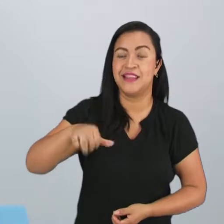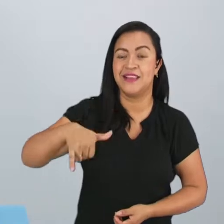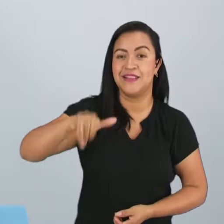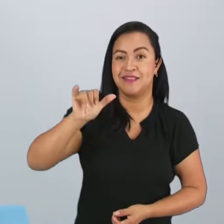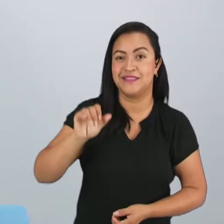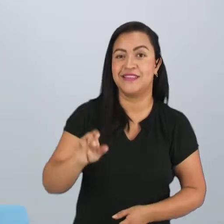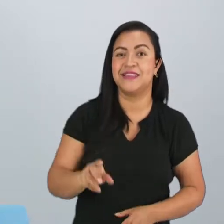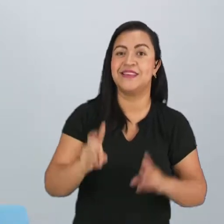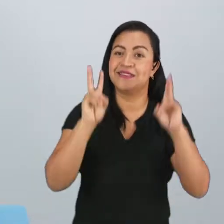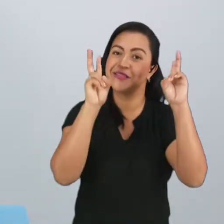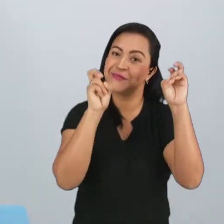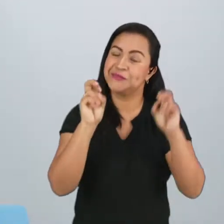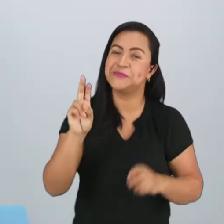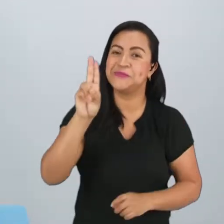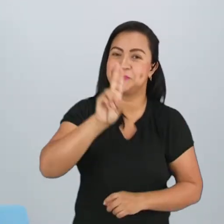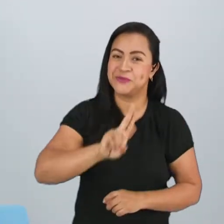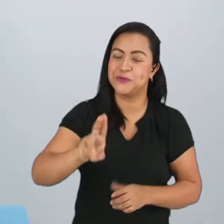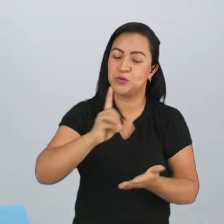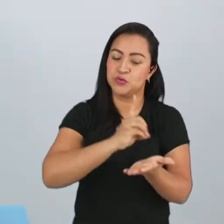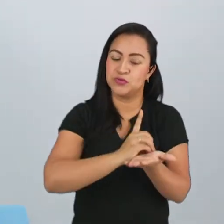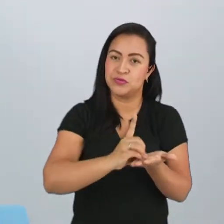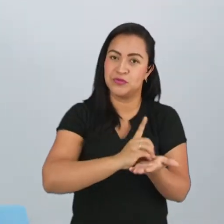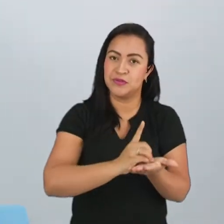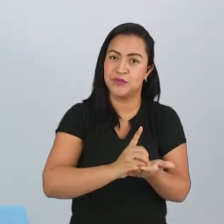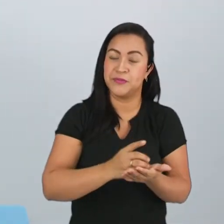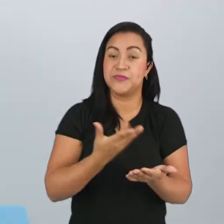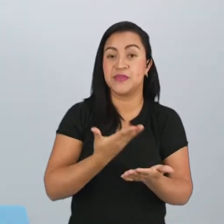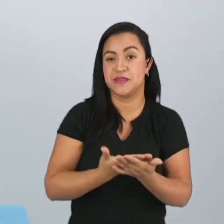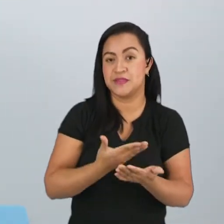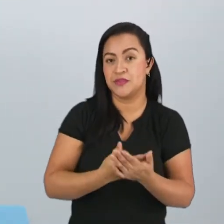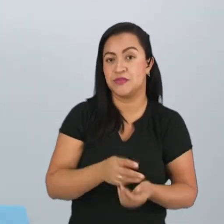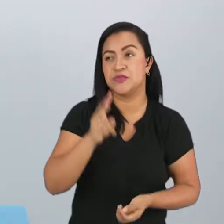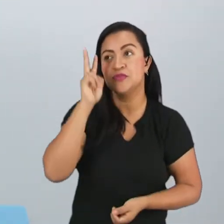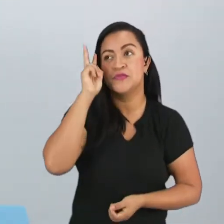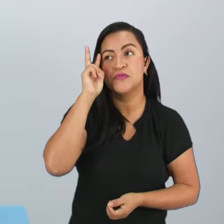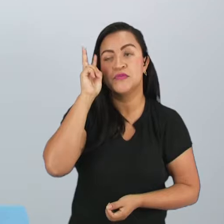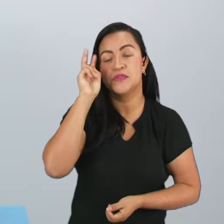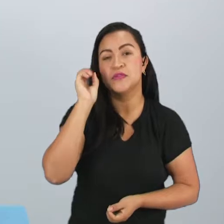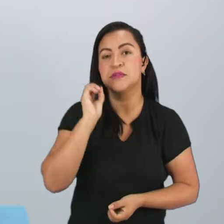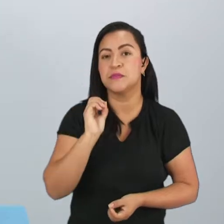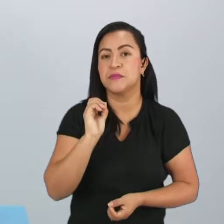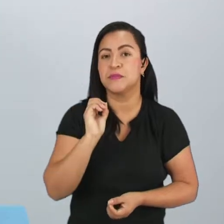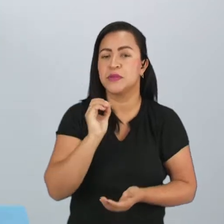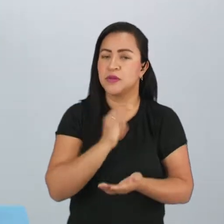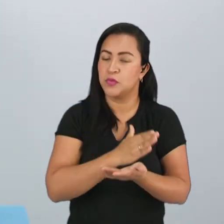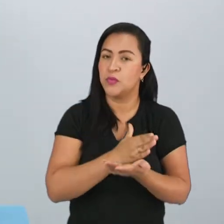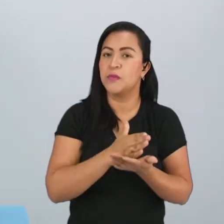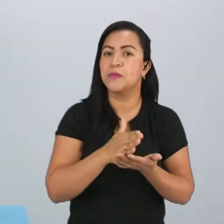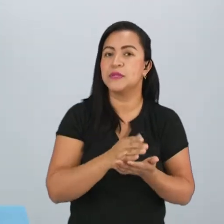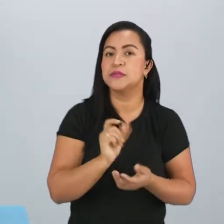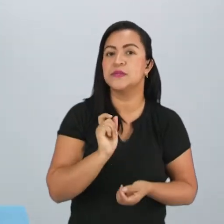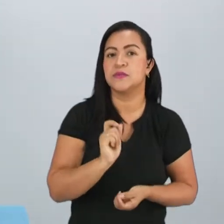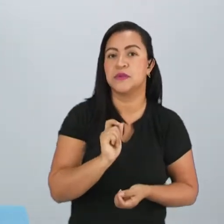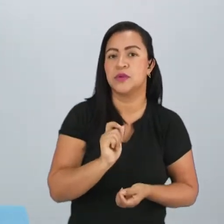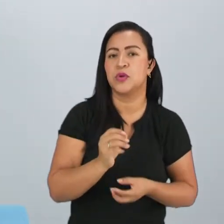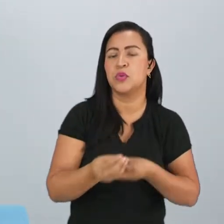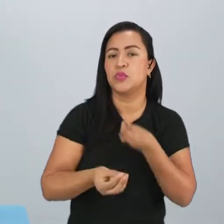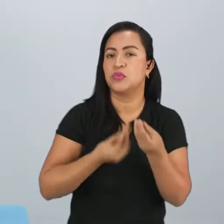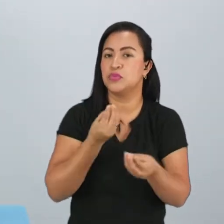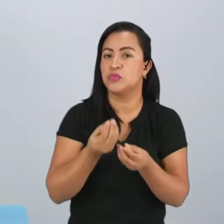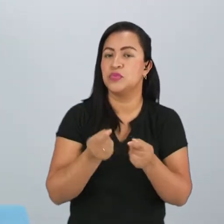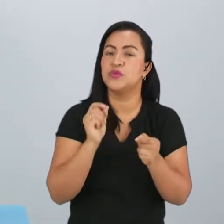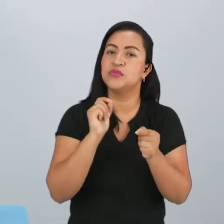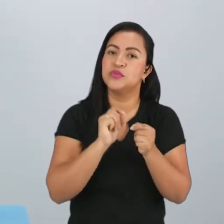dicionário. Nessa aula, a gente vai relembrar um pouquinho, a gente vai começar relembrando como é que a gente utiliza um